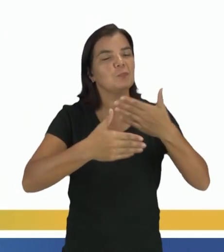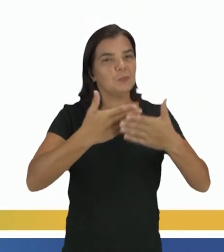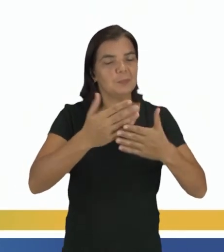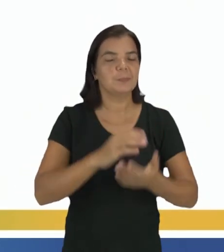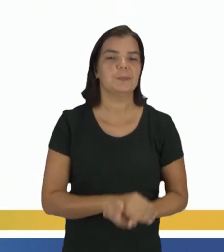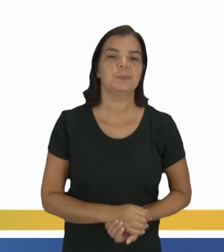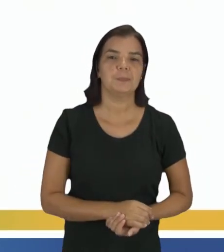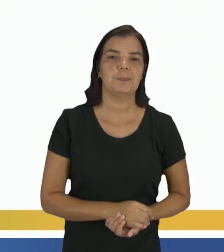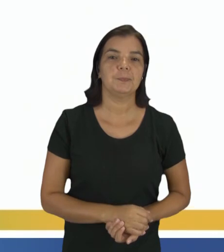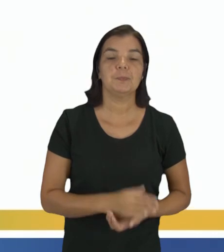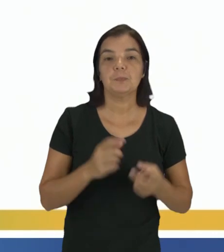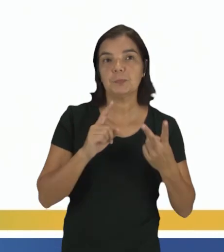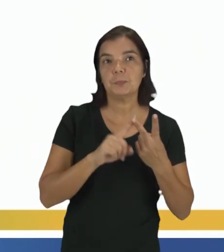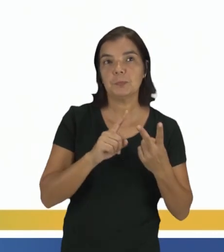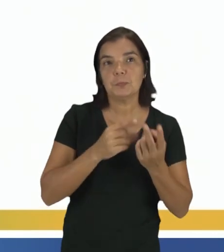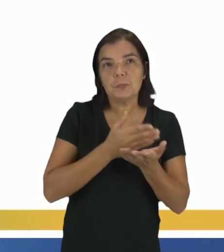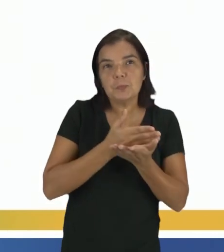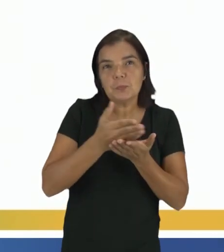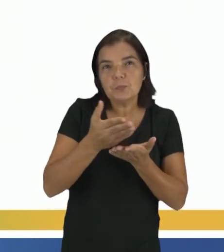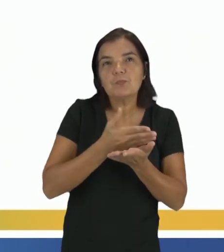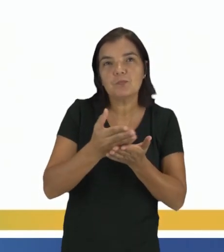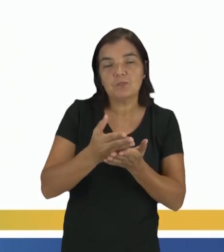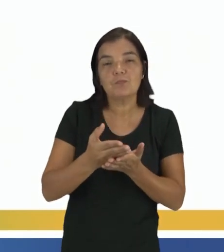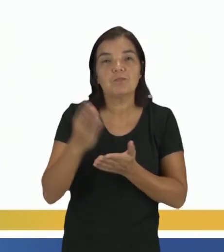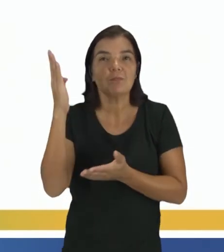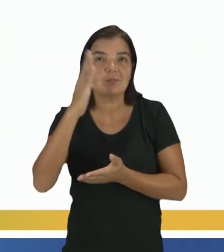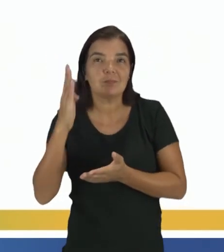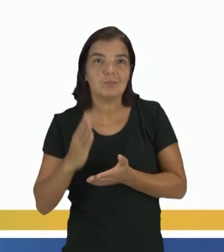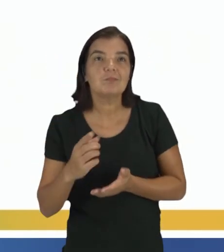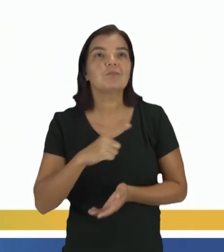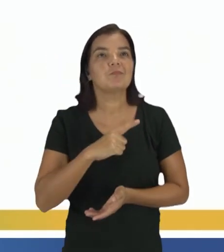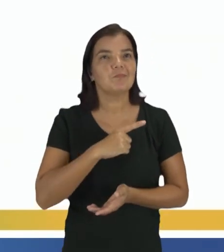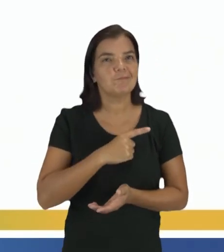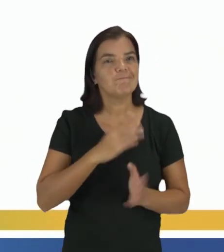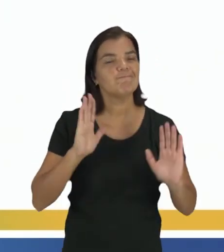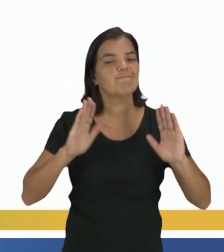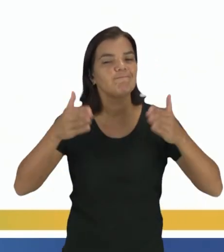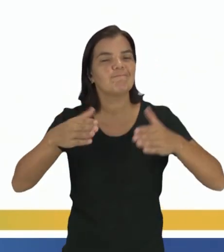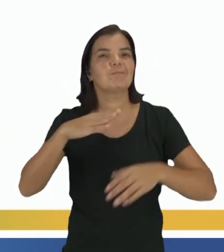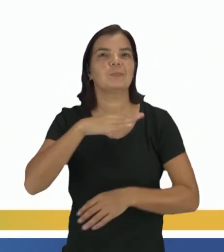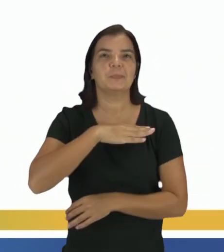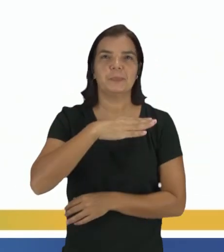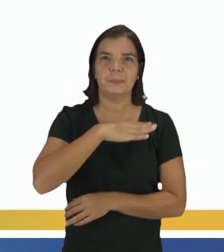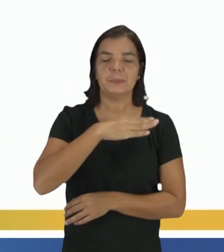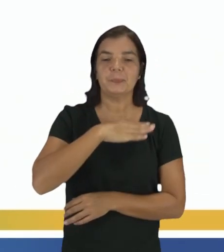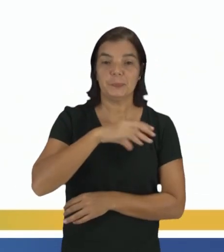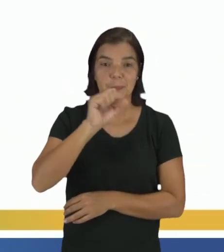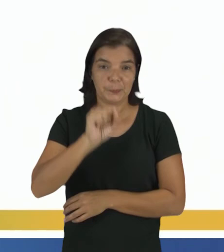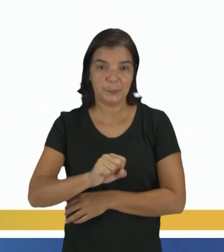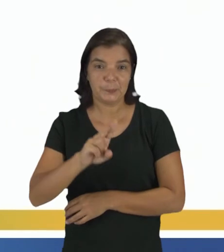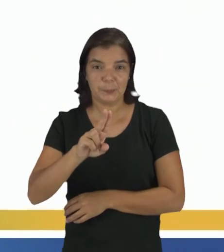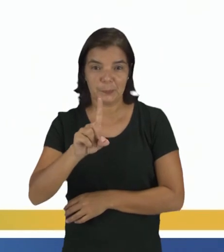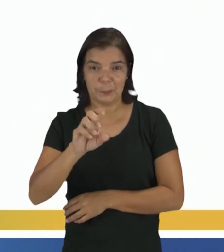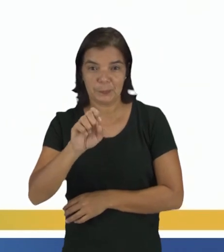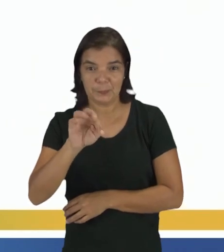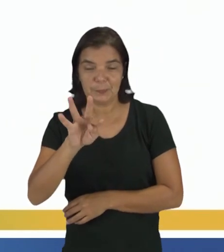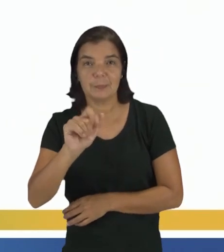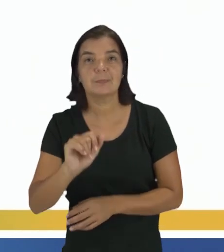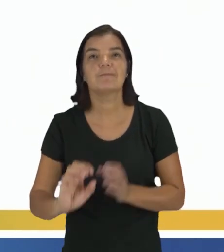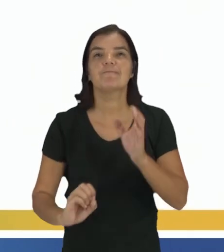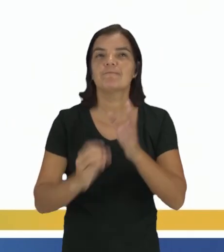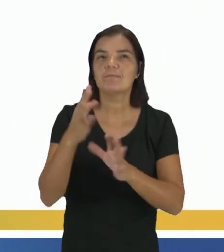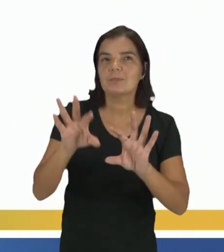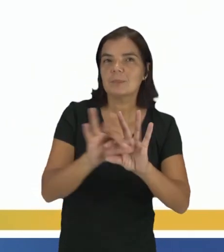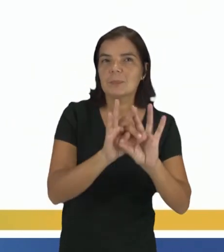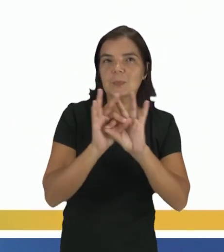esse processo. O 2, no início da ocupação do território brasileiro, houve grande concentração de cidades na região sudeste. Esse fenômeno está